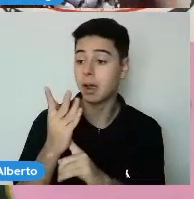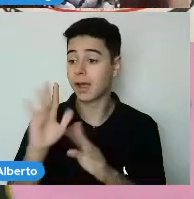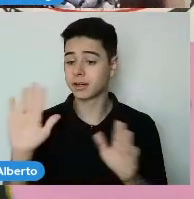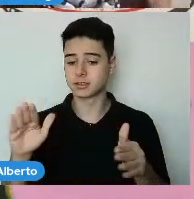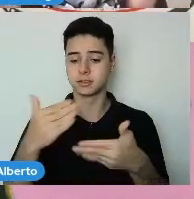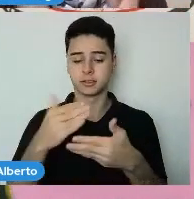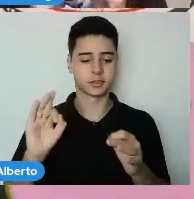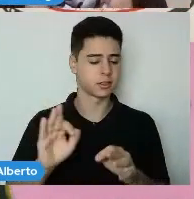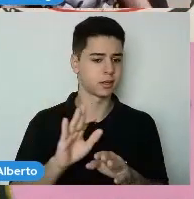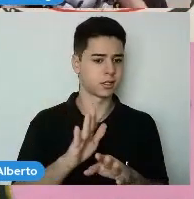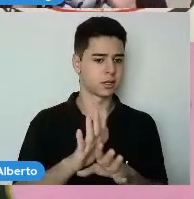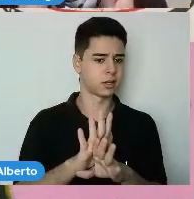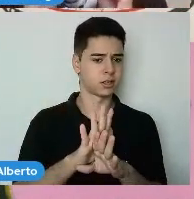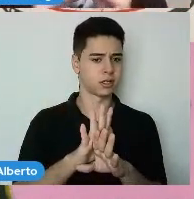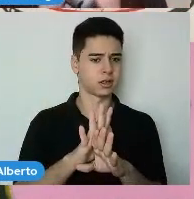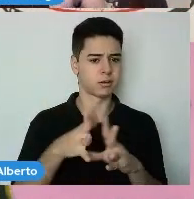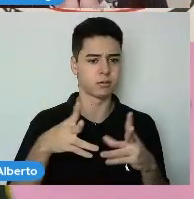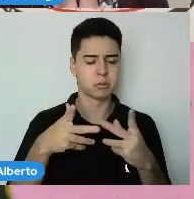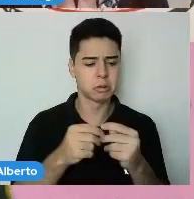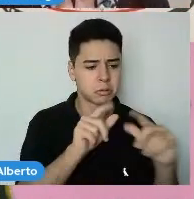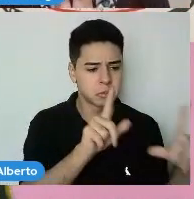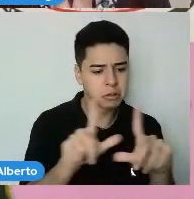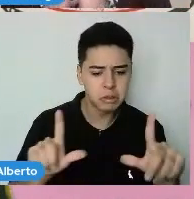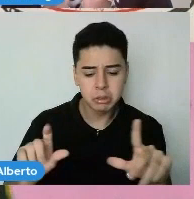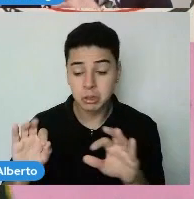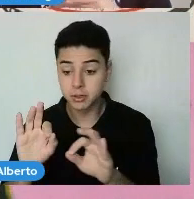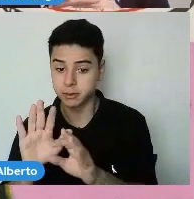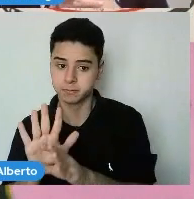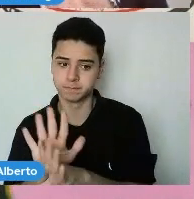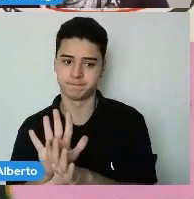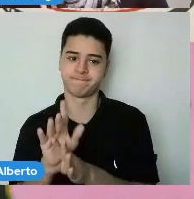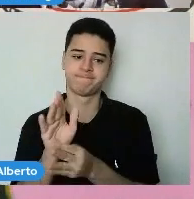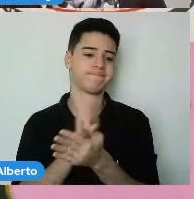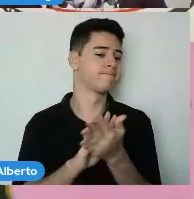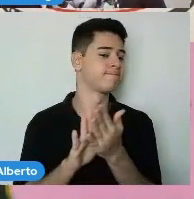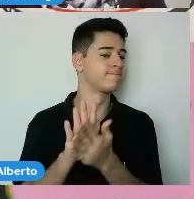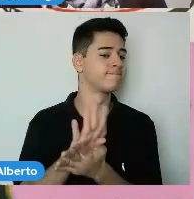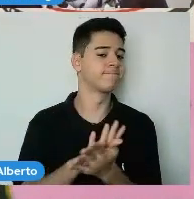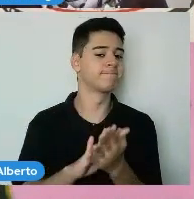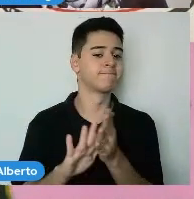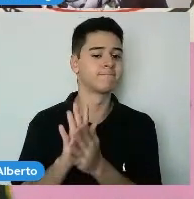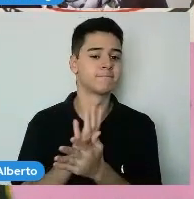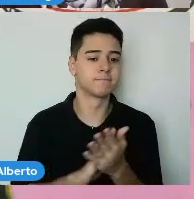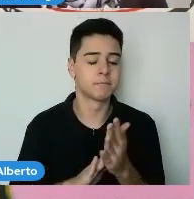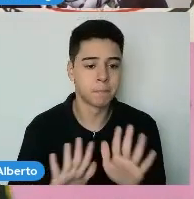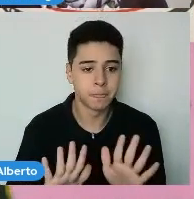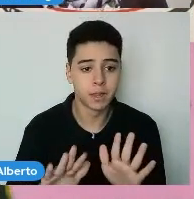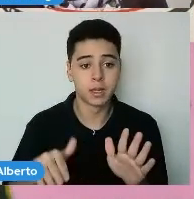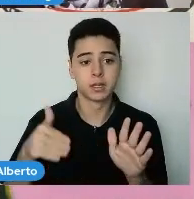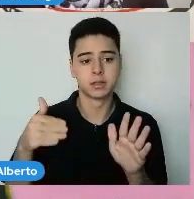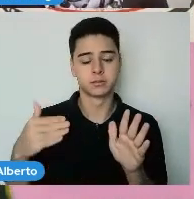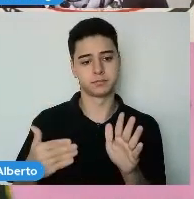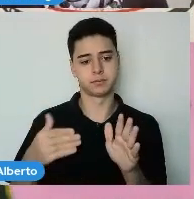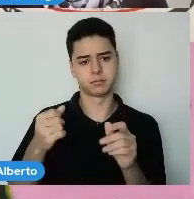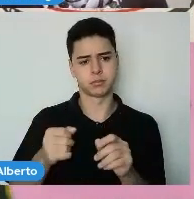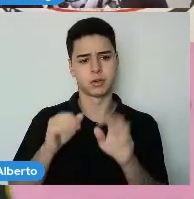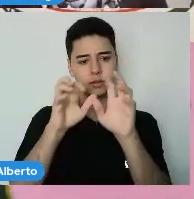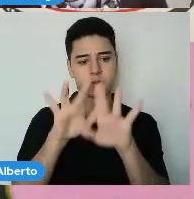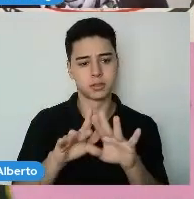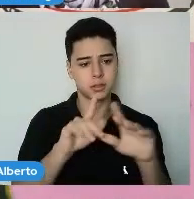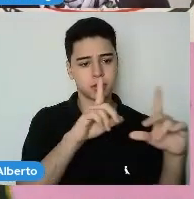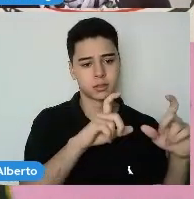costurada e alinhavada e que se encerra nela. Não é, tá? a performance ela pode ser